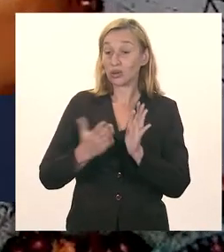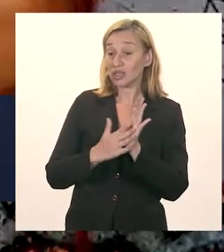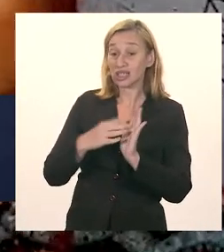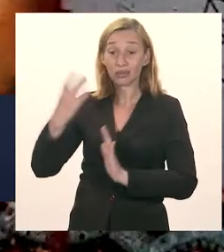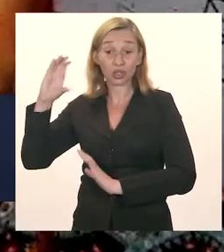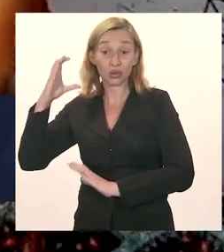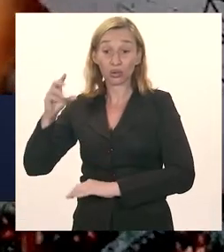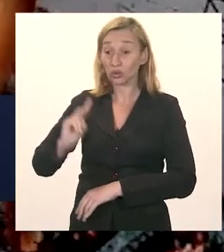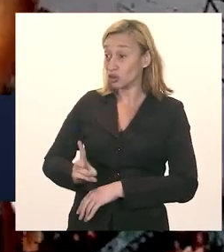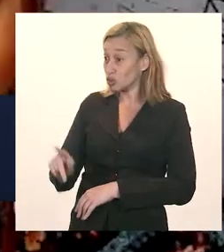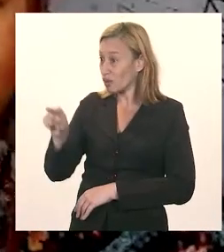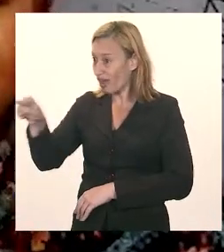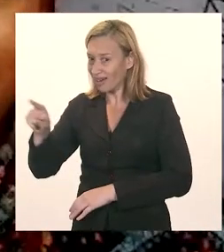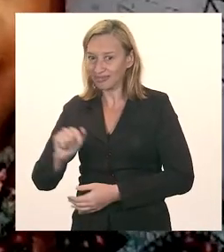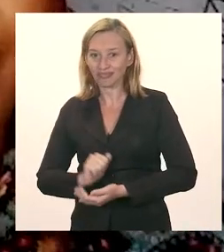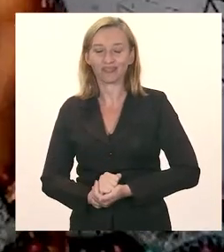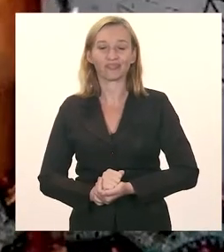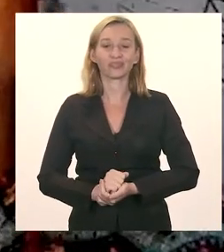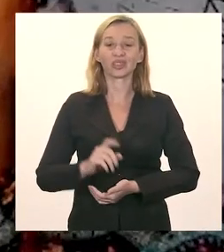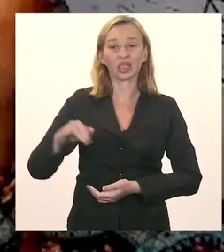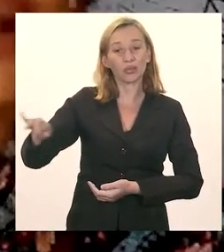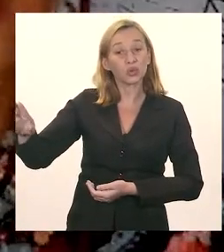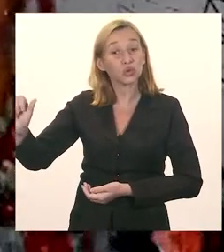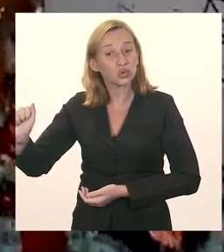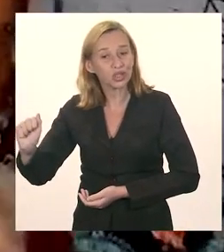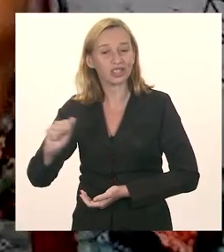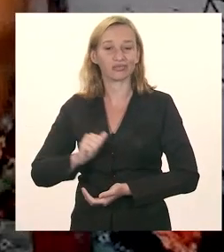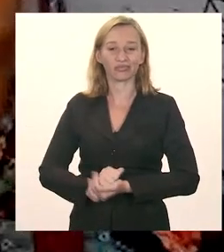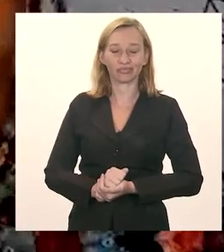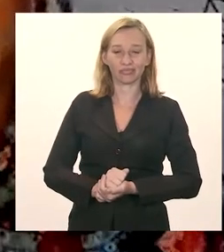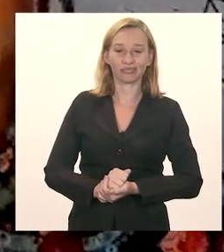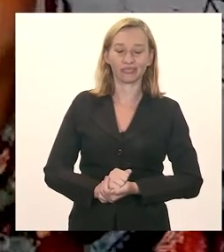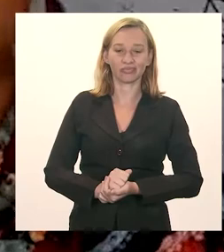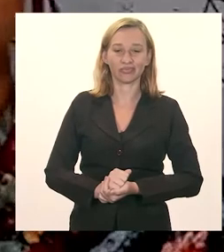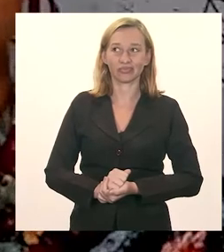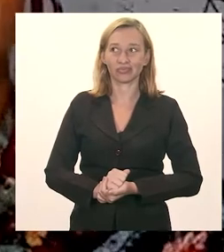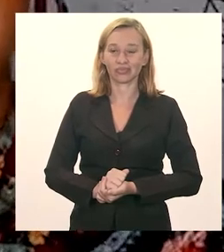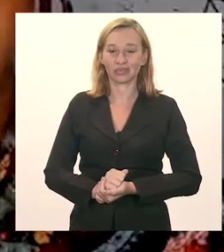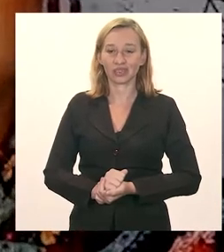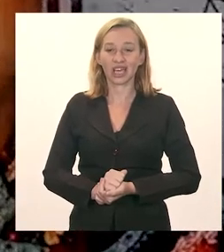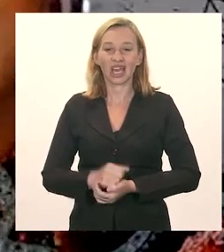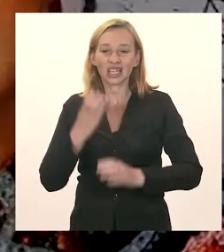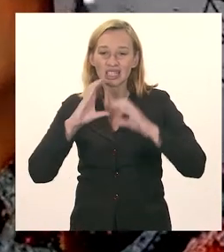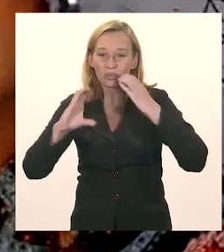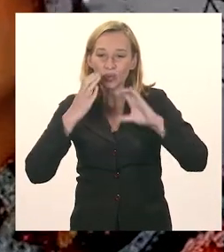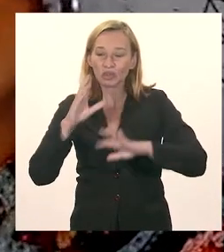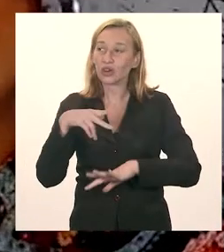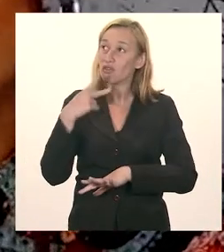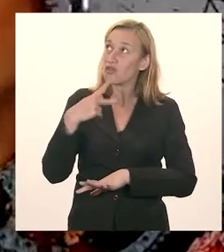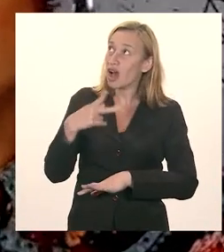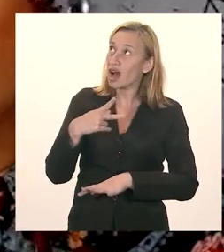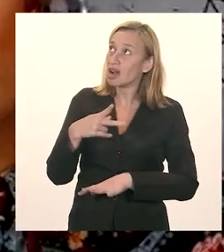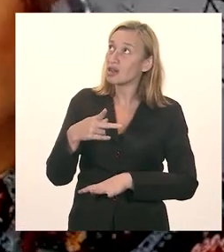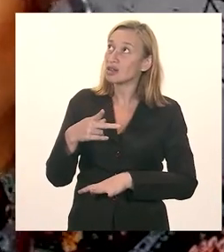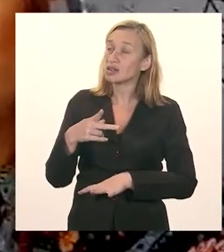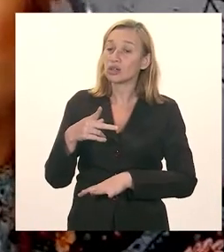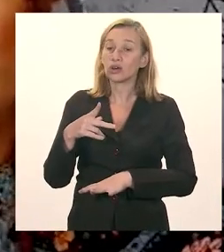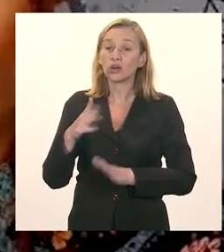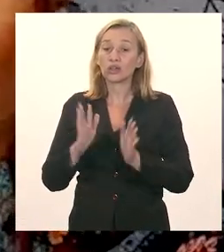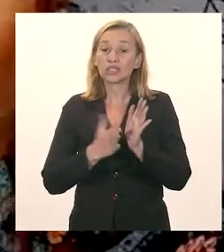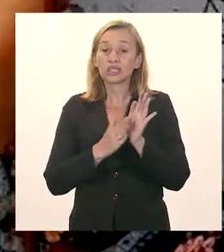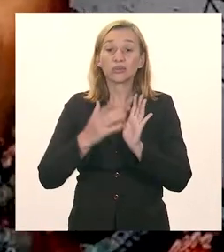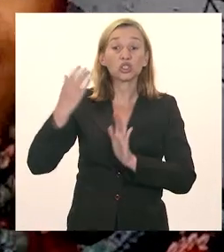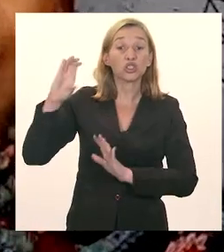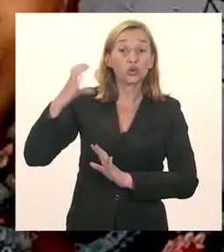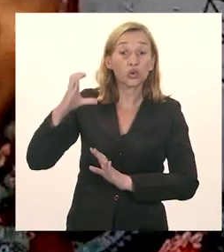samba de coco continua lá, na Mussuka e em Sergipe. Mas nessa música eu falo sobre o